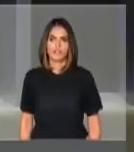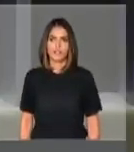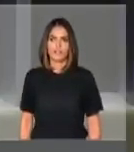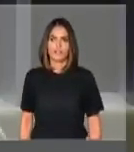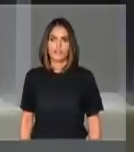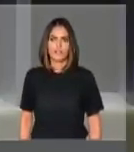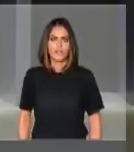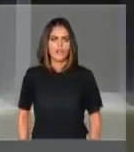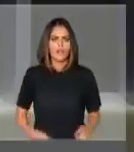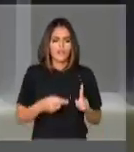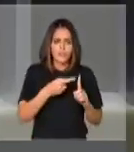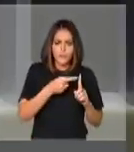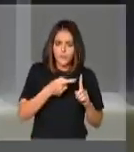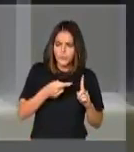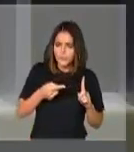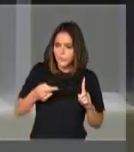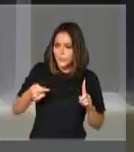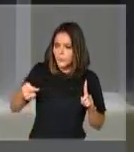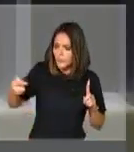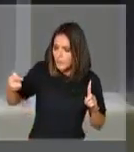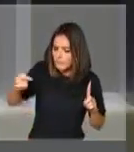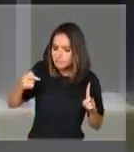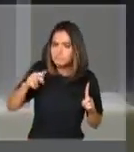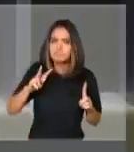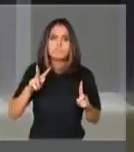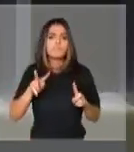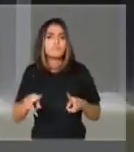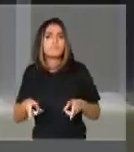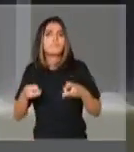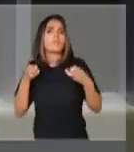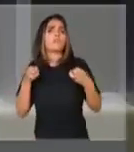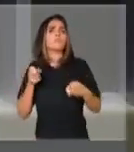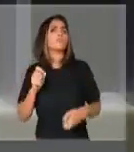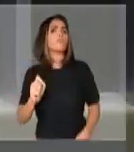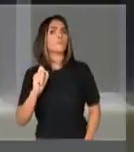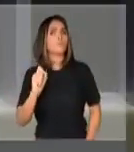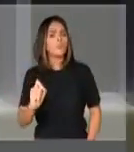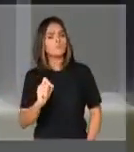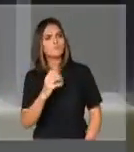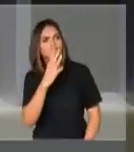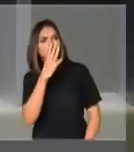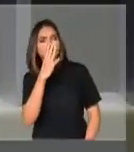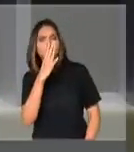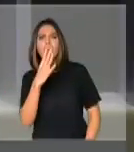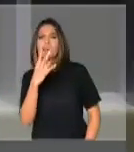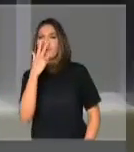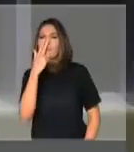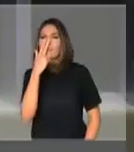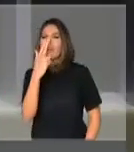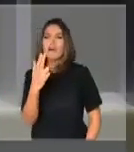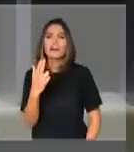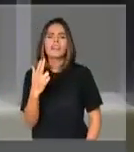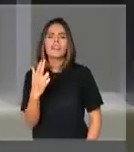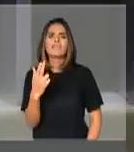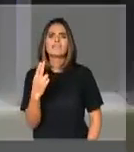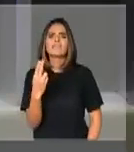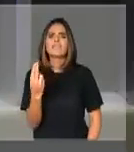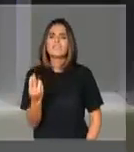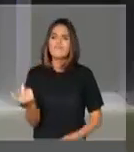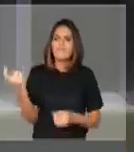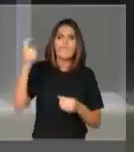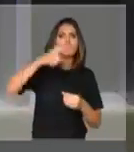nós estamos observando a volta daquela disputa